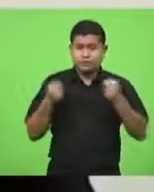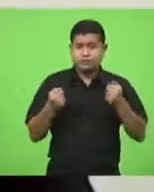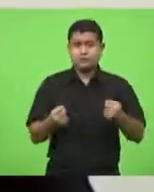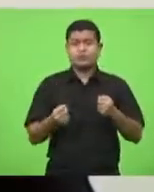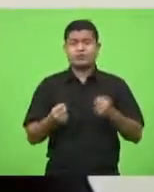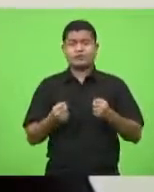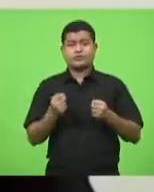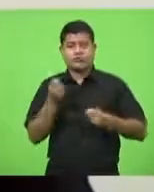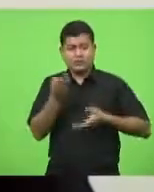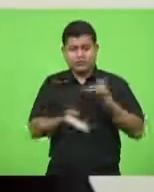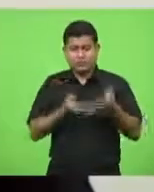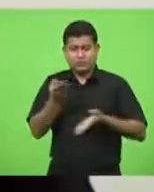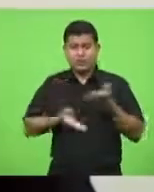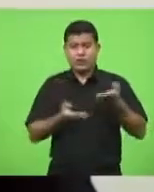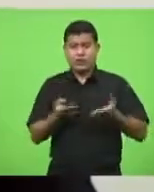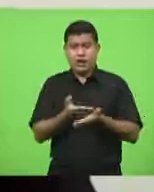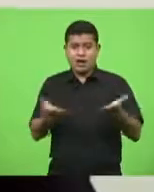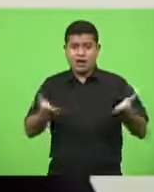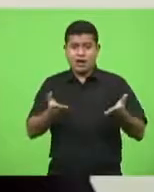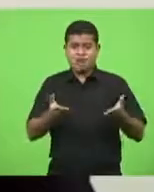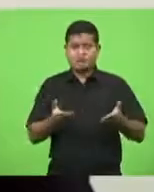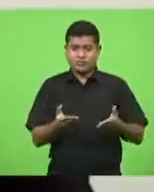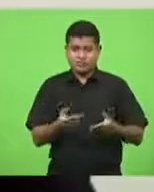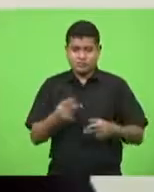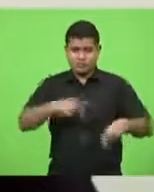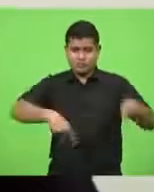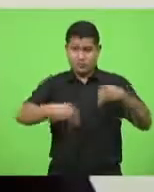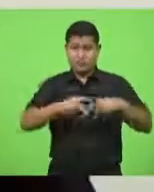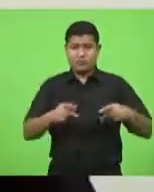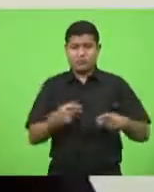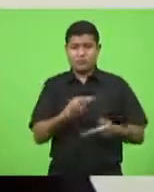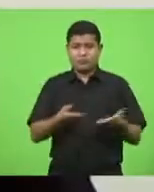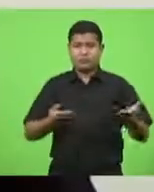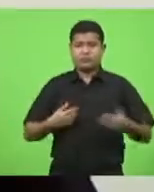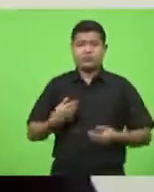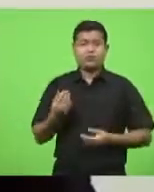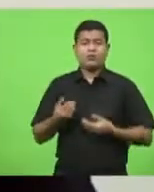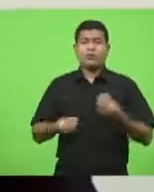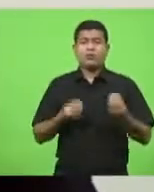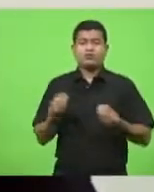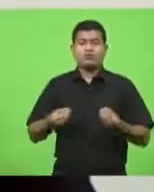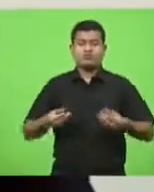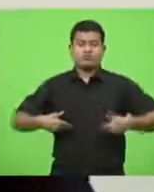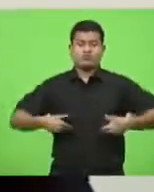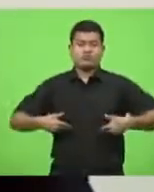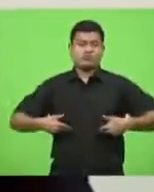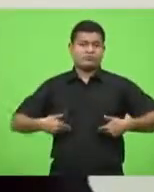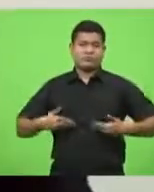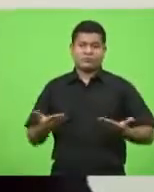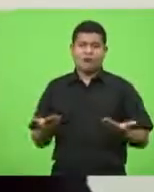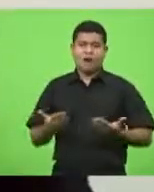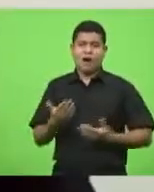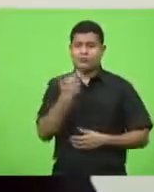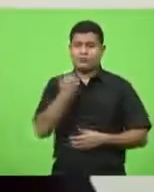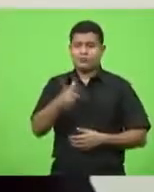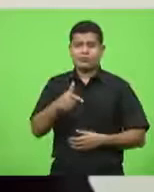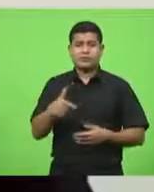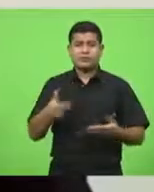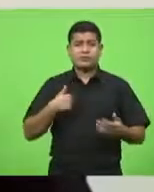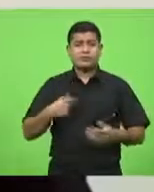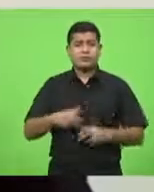povo brasileiro está ficando sem ter o que comer. Por isso, nós do Partido dos Trabalhadores